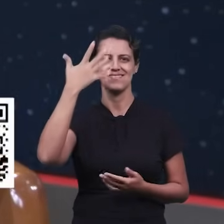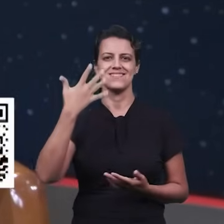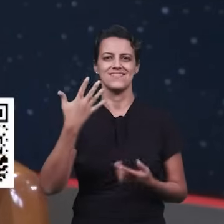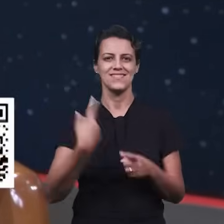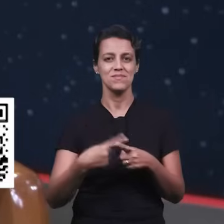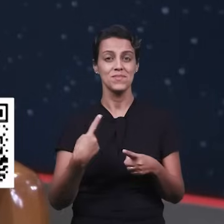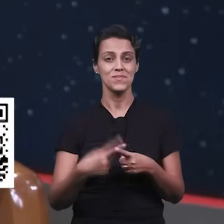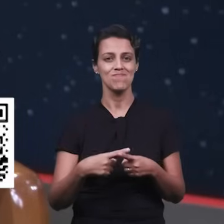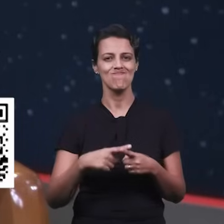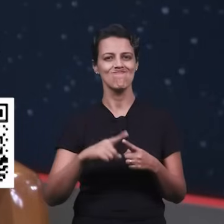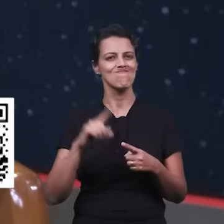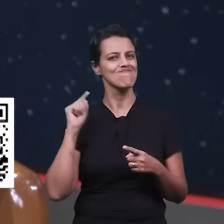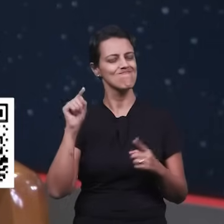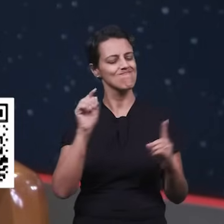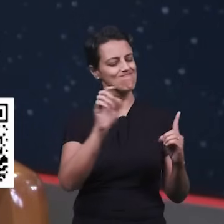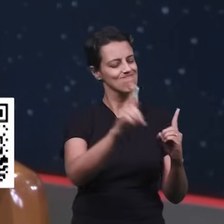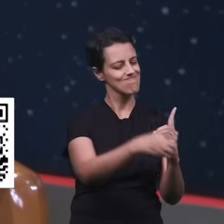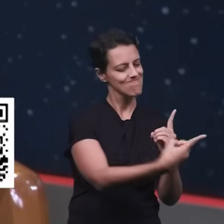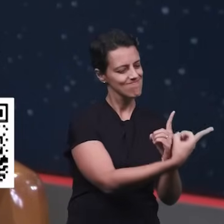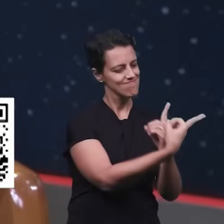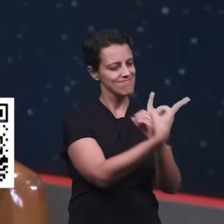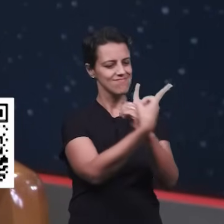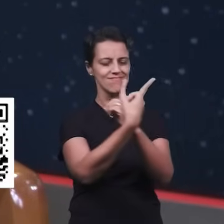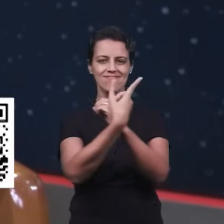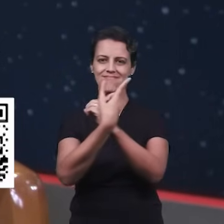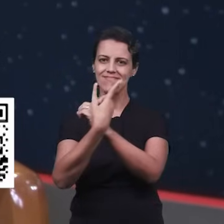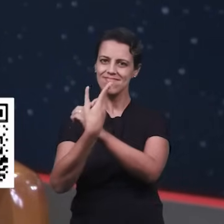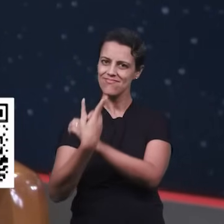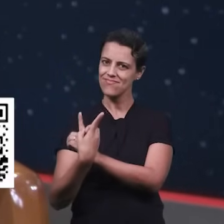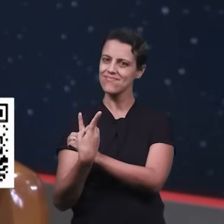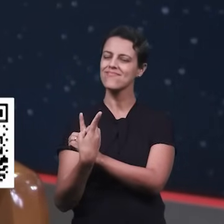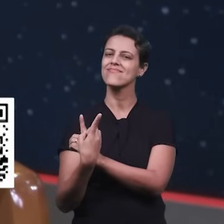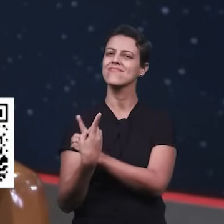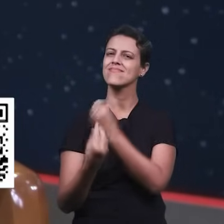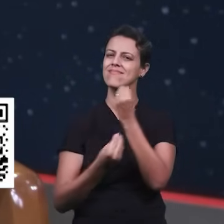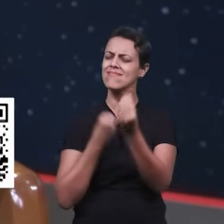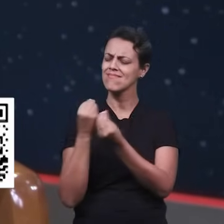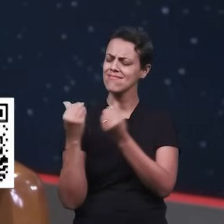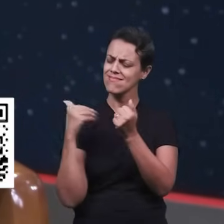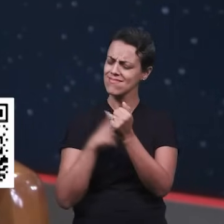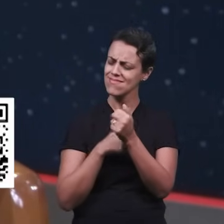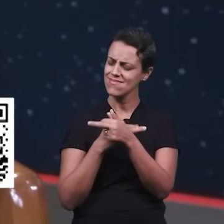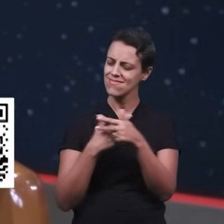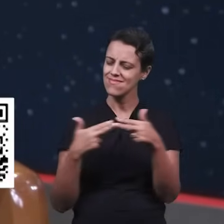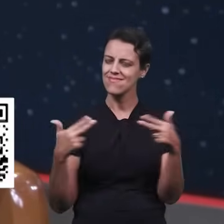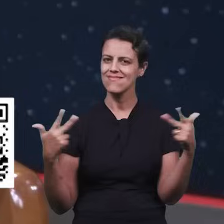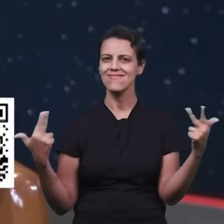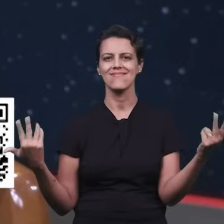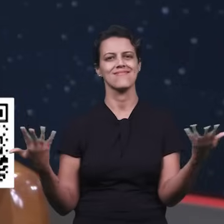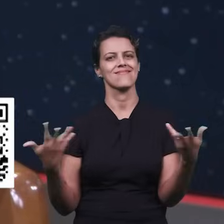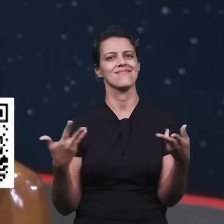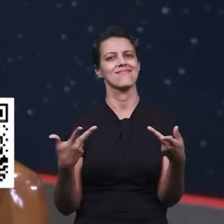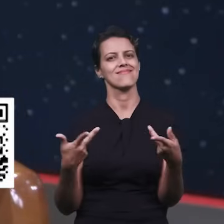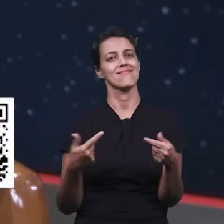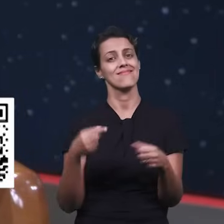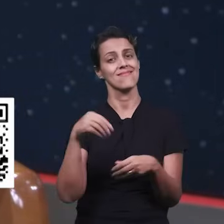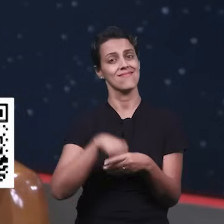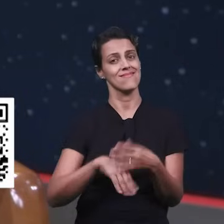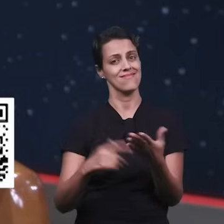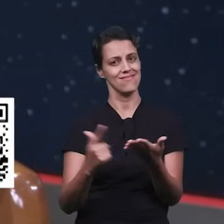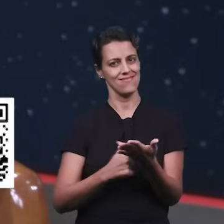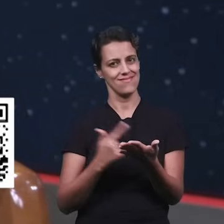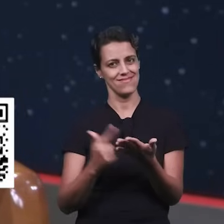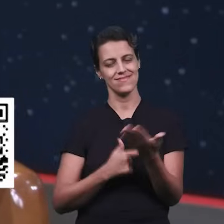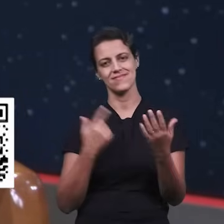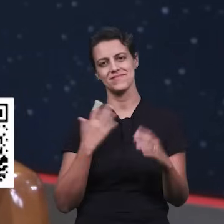estava acima de nós, poderia nos introduzir dentro desses mistérios tão maravilhosos, que são os mistérios que estão descritos